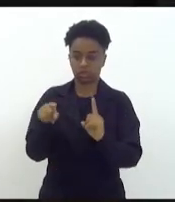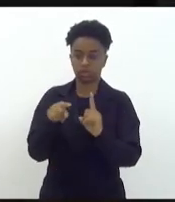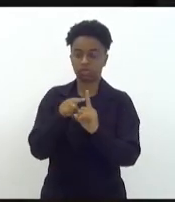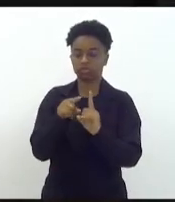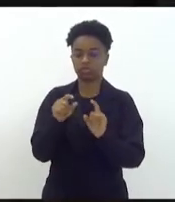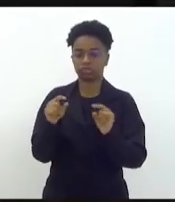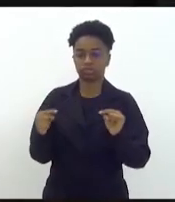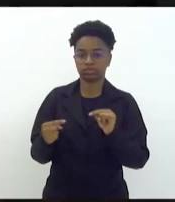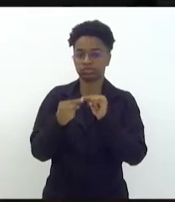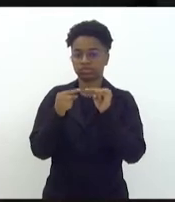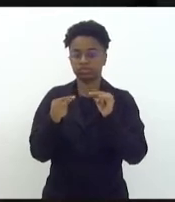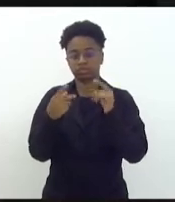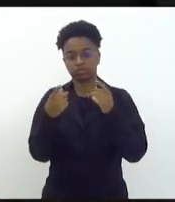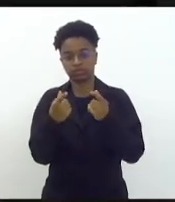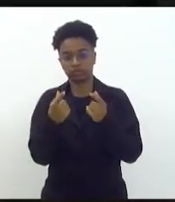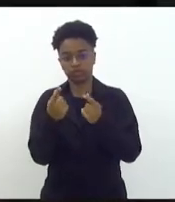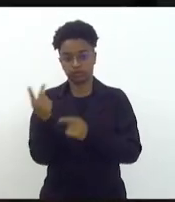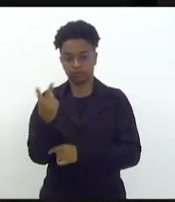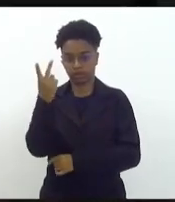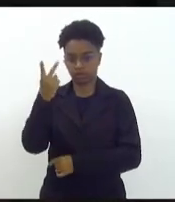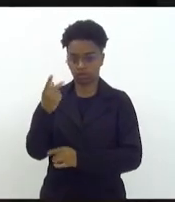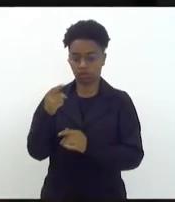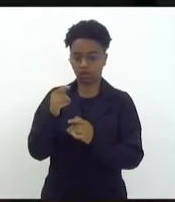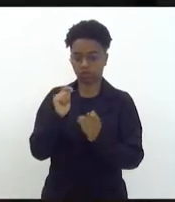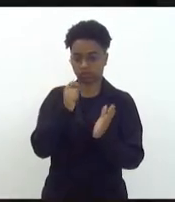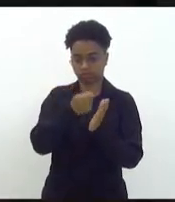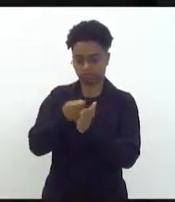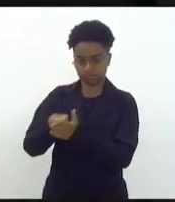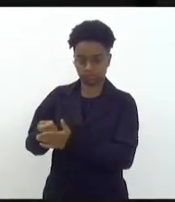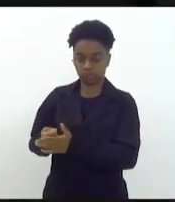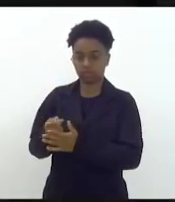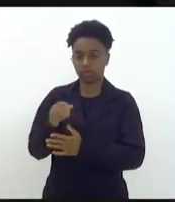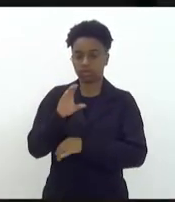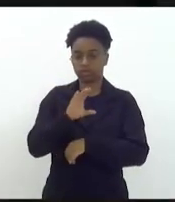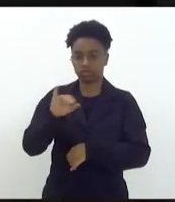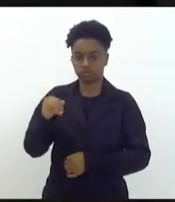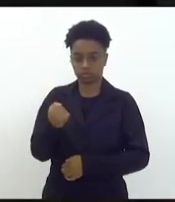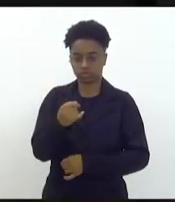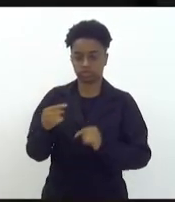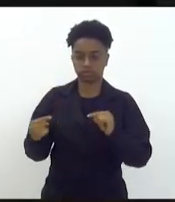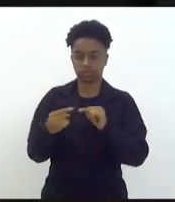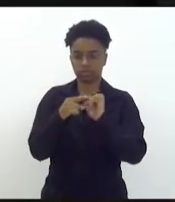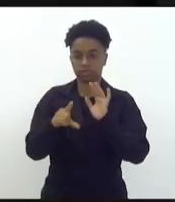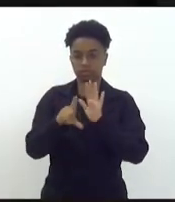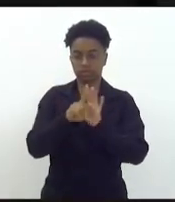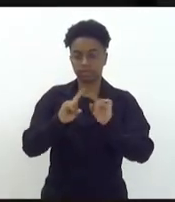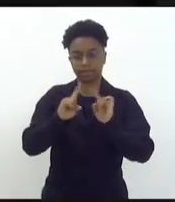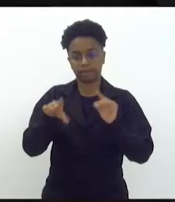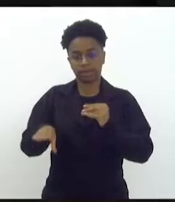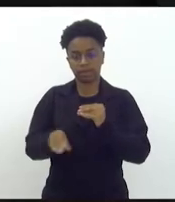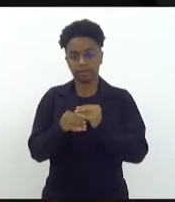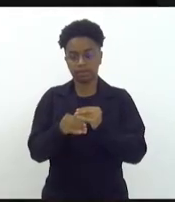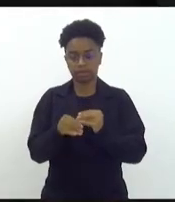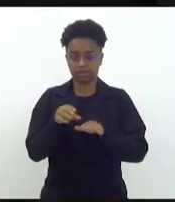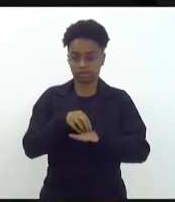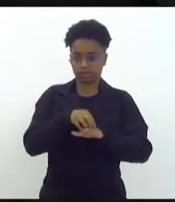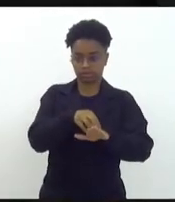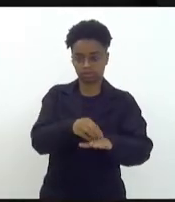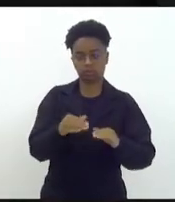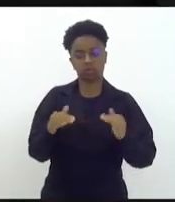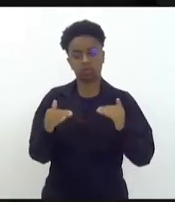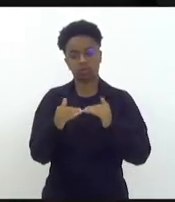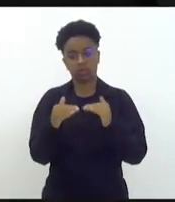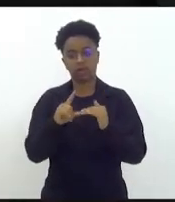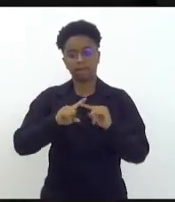tarifas pareceres das comissões constituições e justiça pela legalidade com emendas de transportes favorável